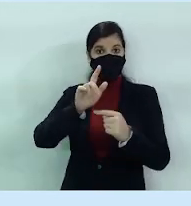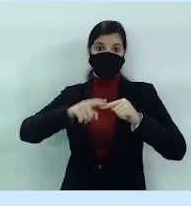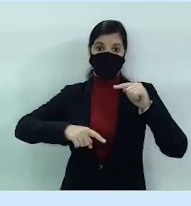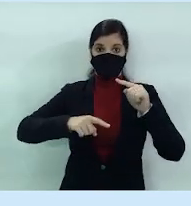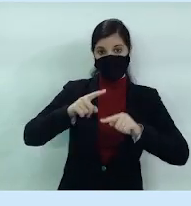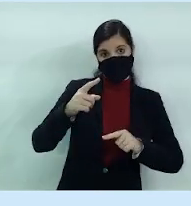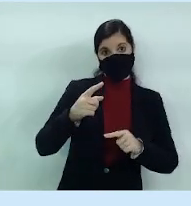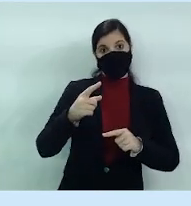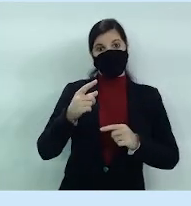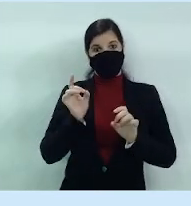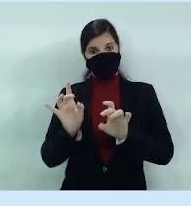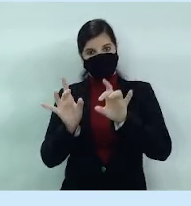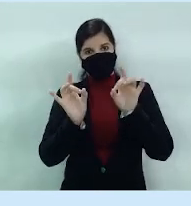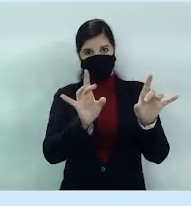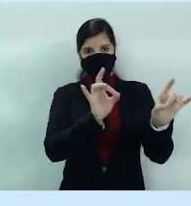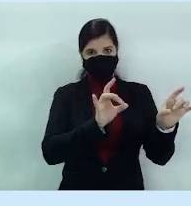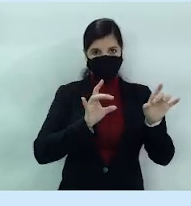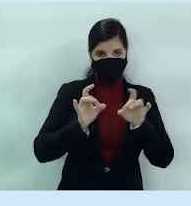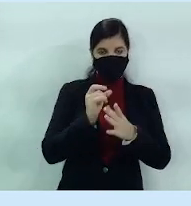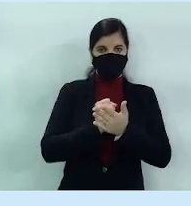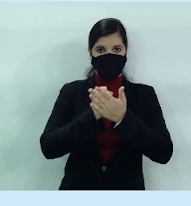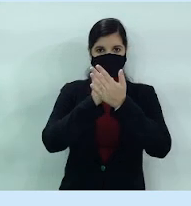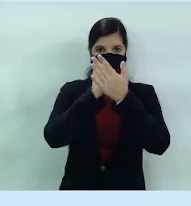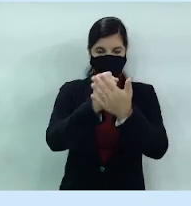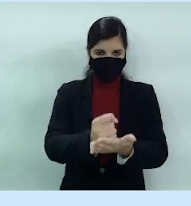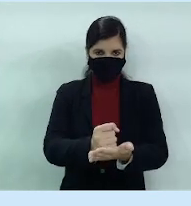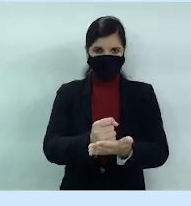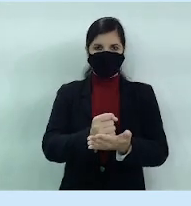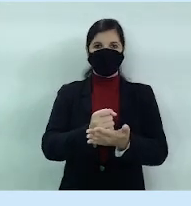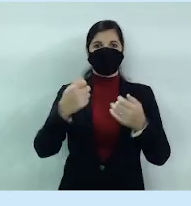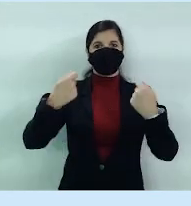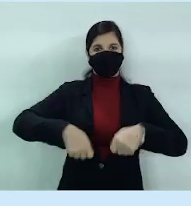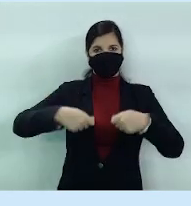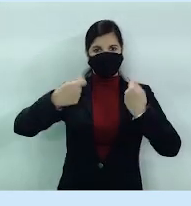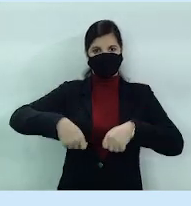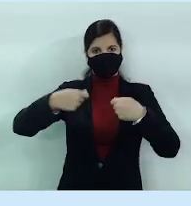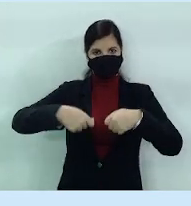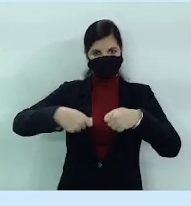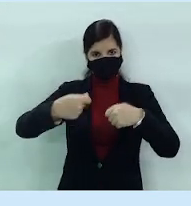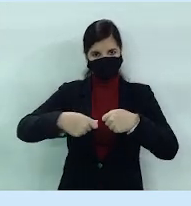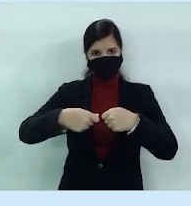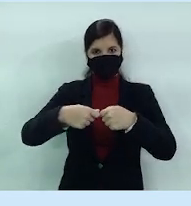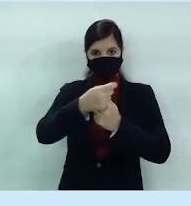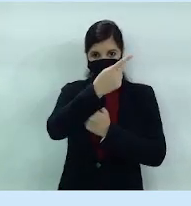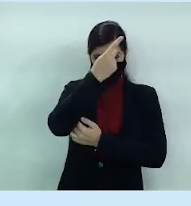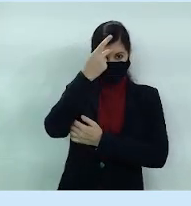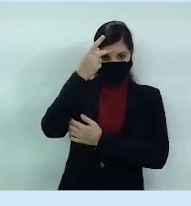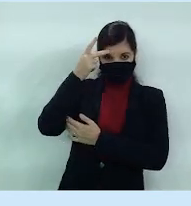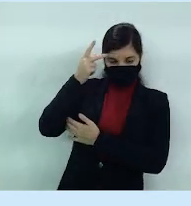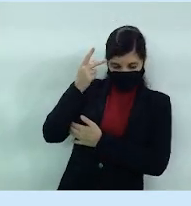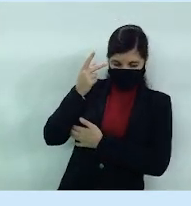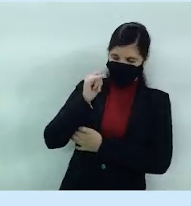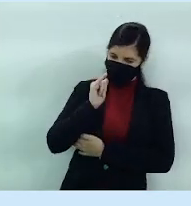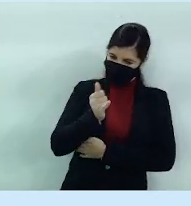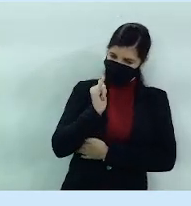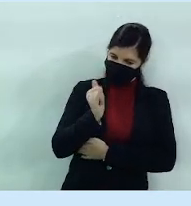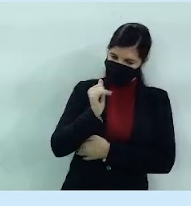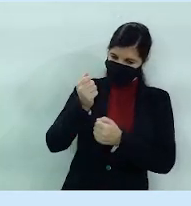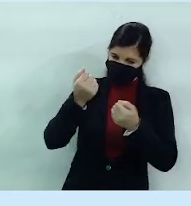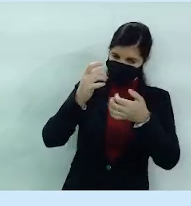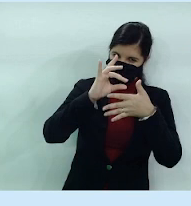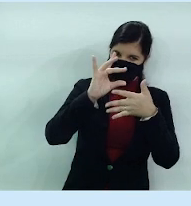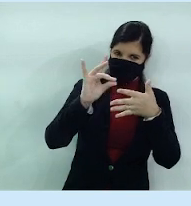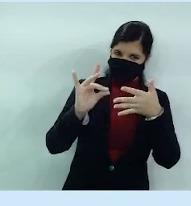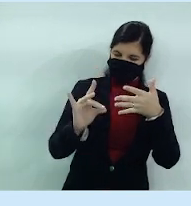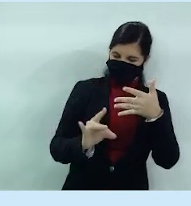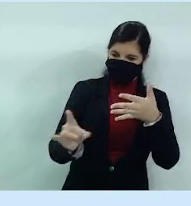gente está vendendo, que a gente está oferecendo, a gente precisa convencer a outra pessoa de que